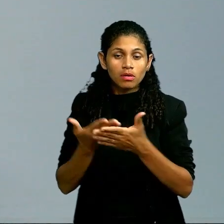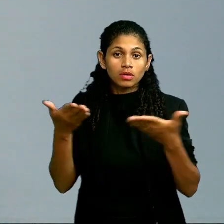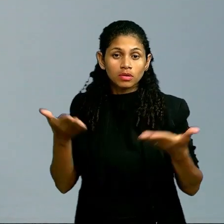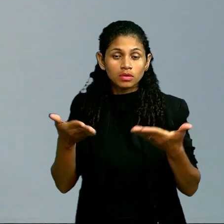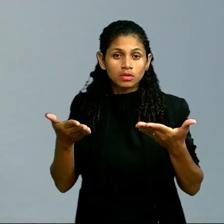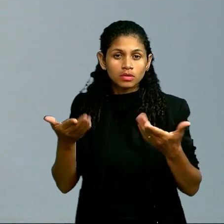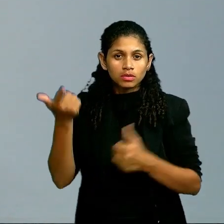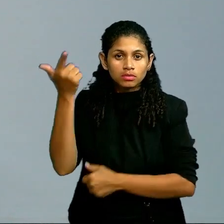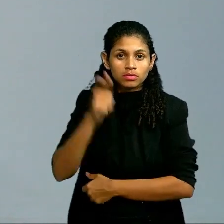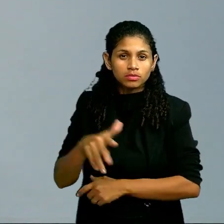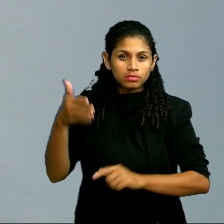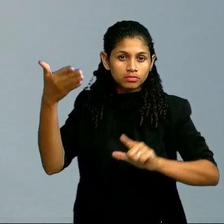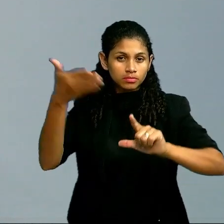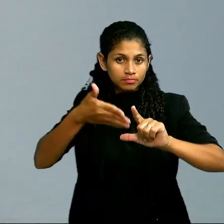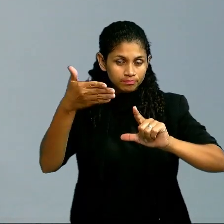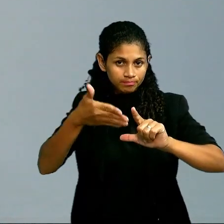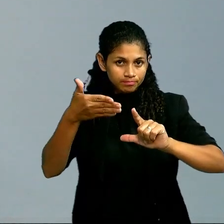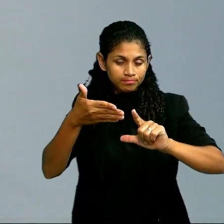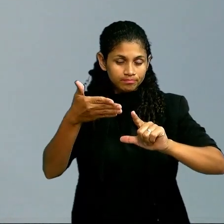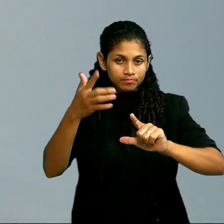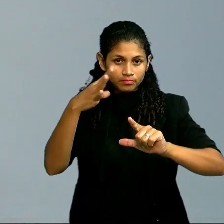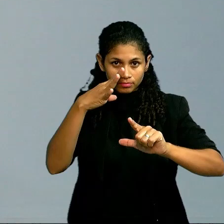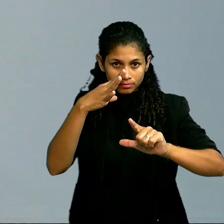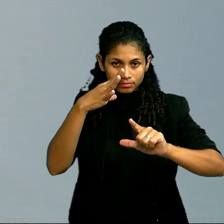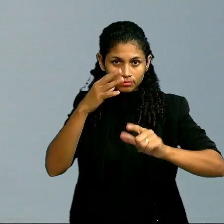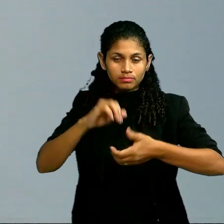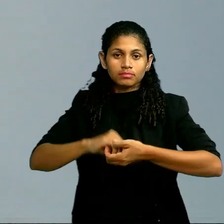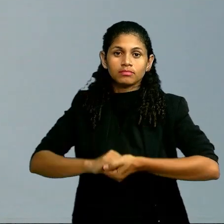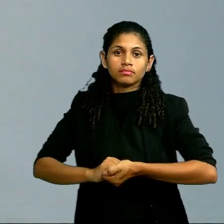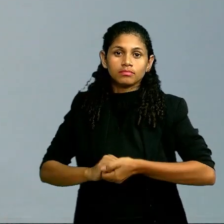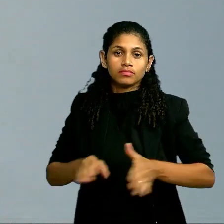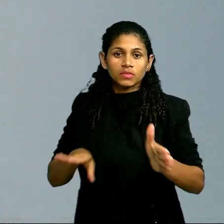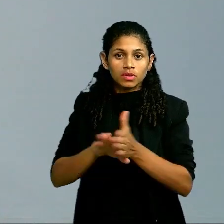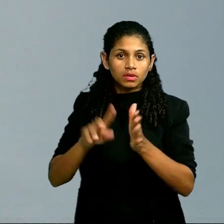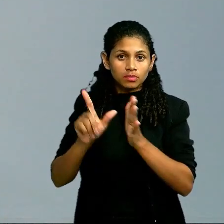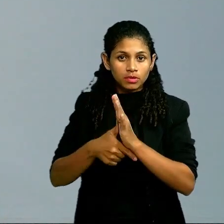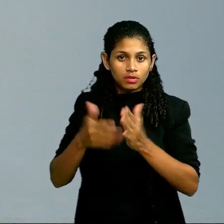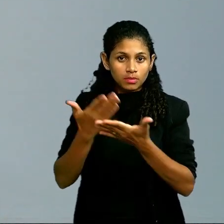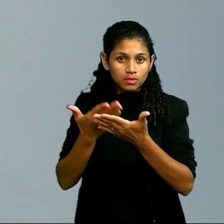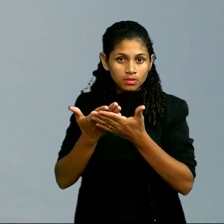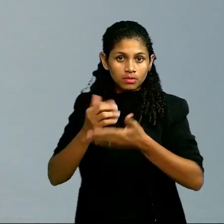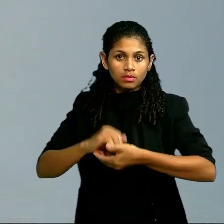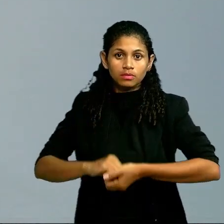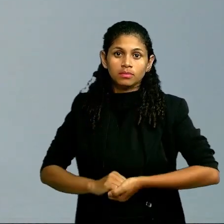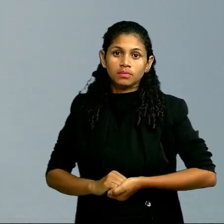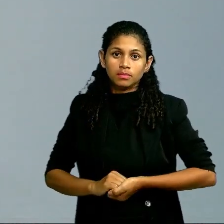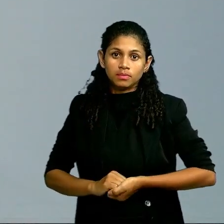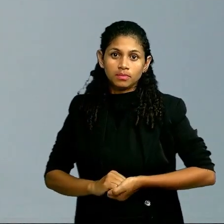rever essas aulas e outras, acesse as nossas plataformas. E até a próxima aula!